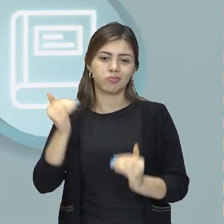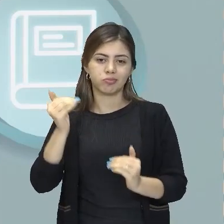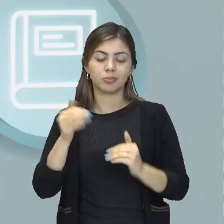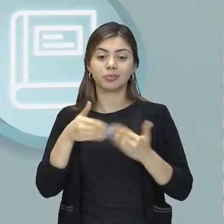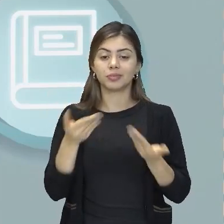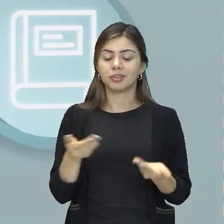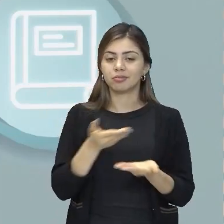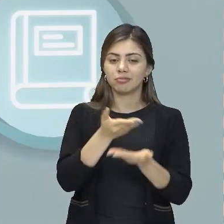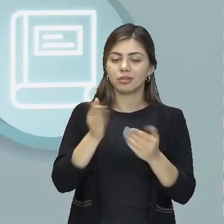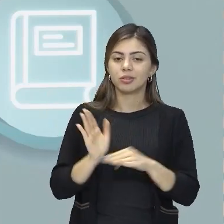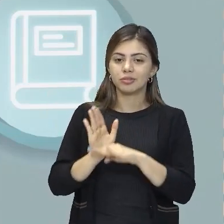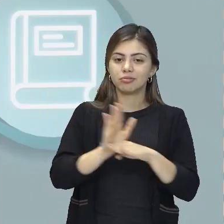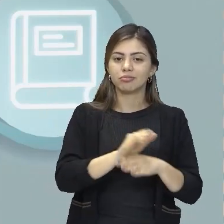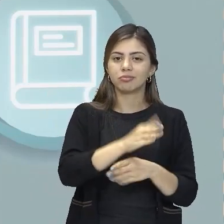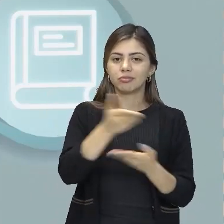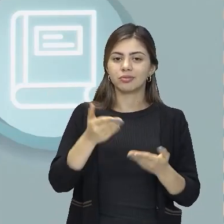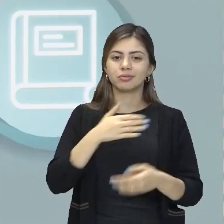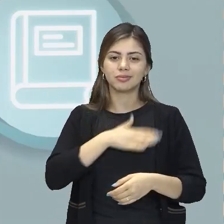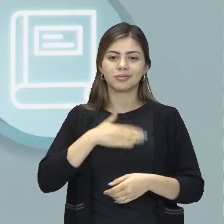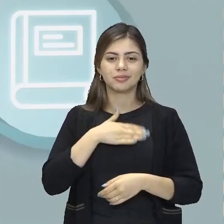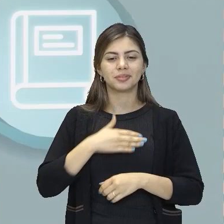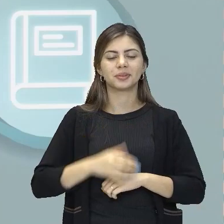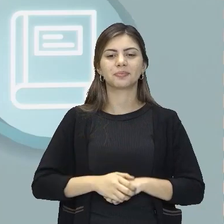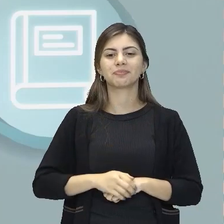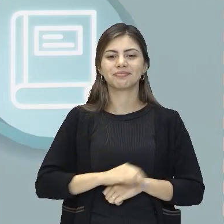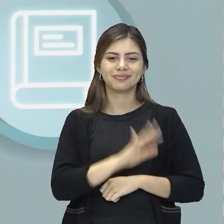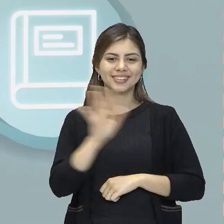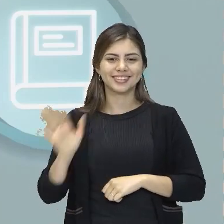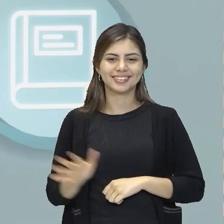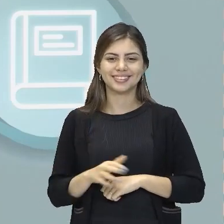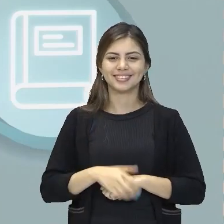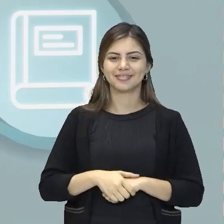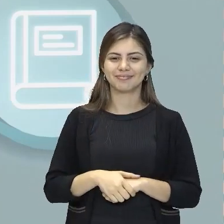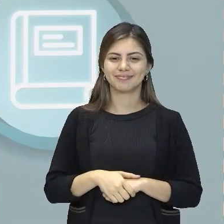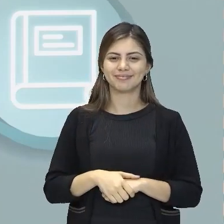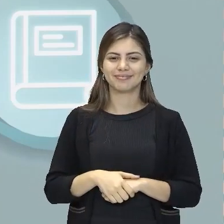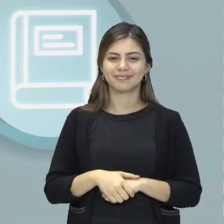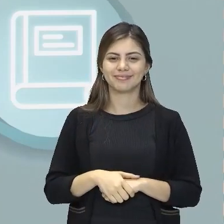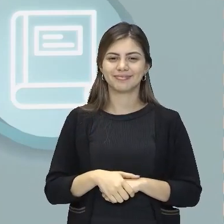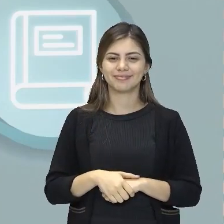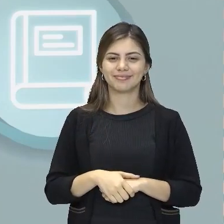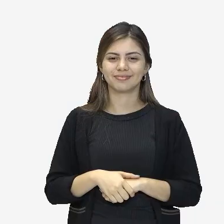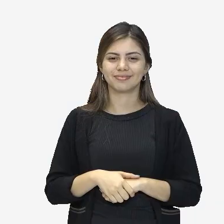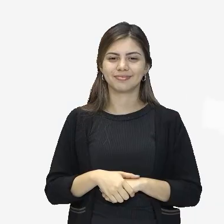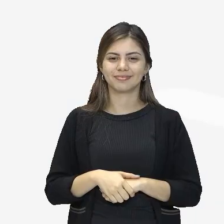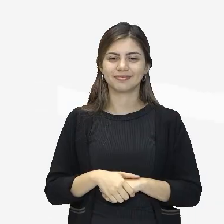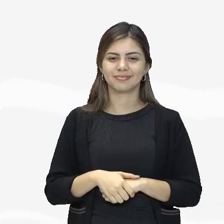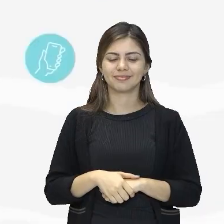espero que vocês tenham gostado e até a próxima. Tchau, tchau!